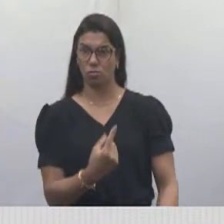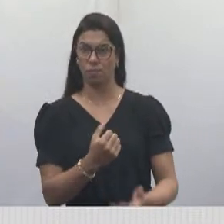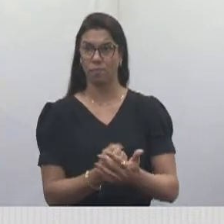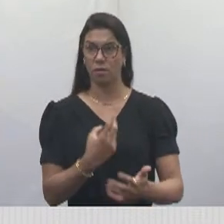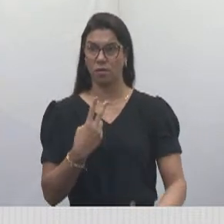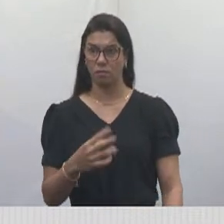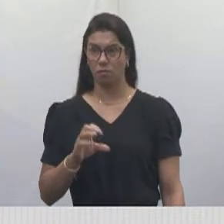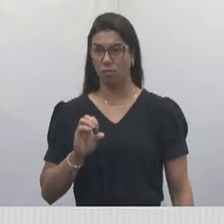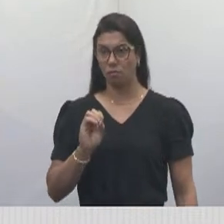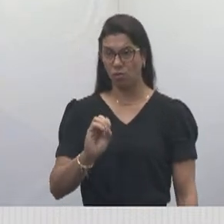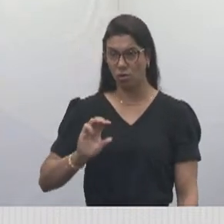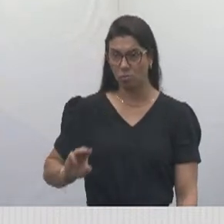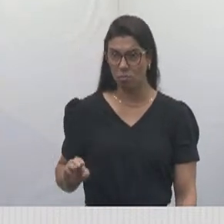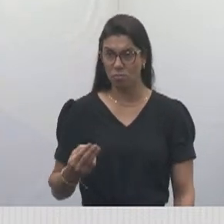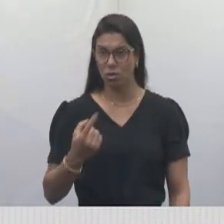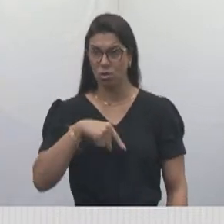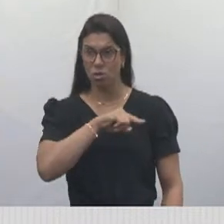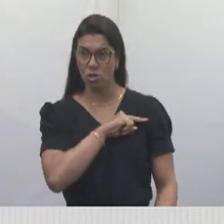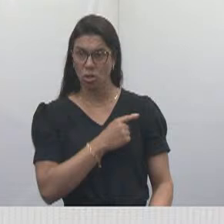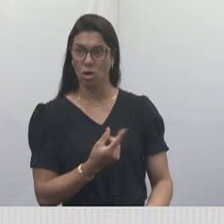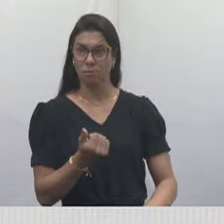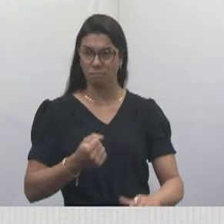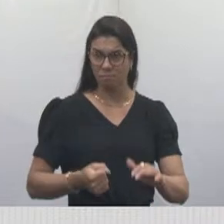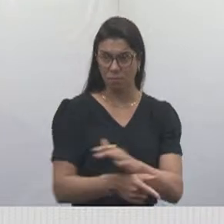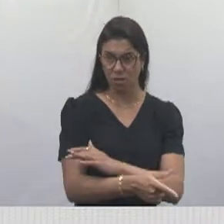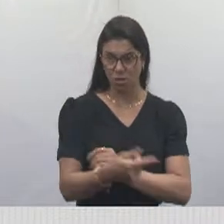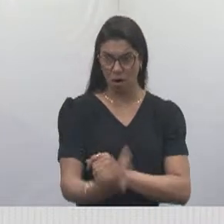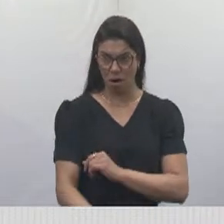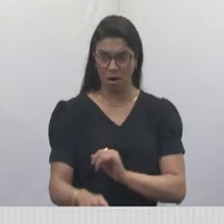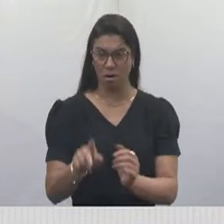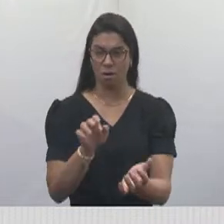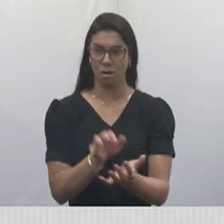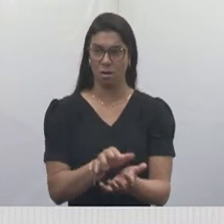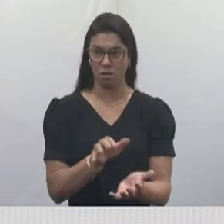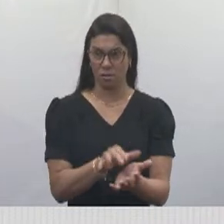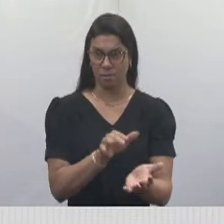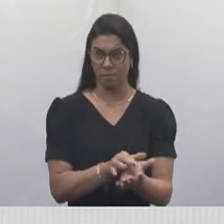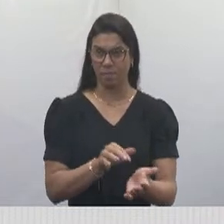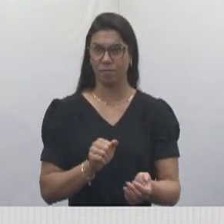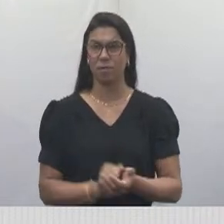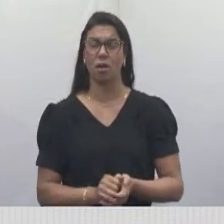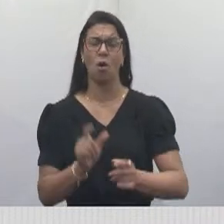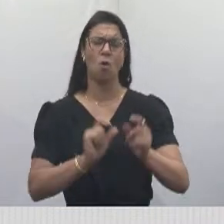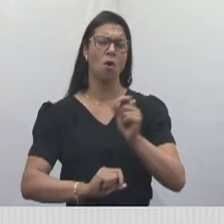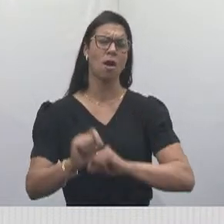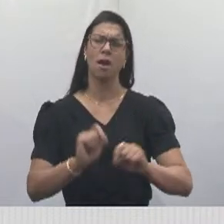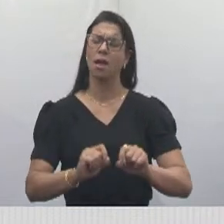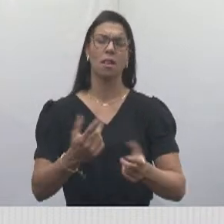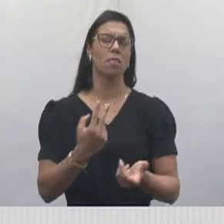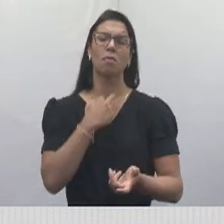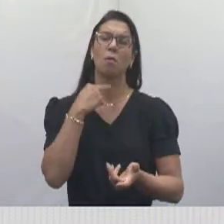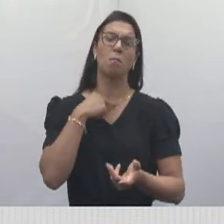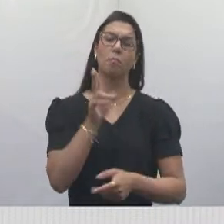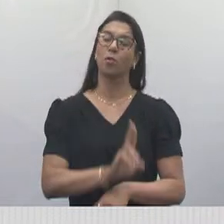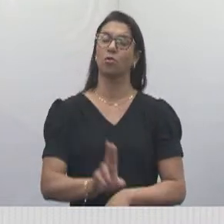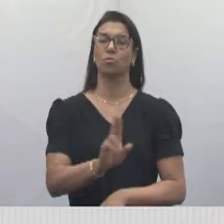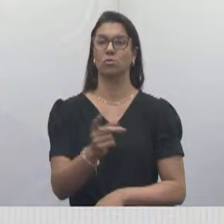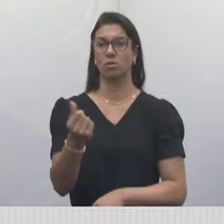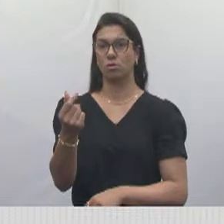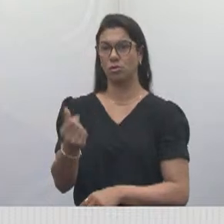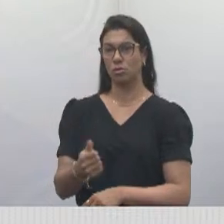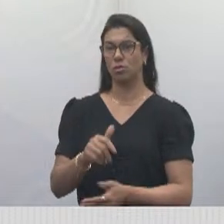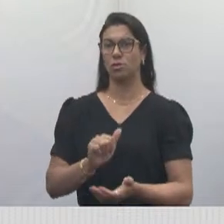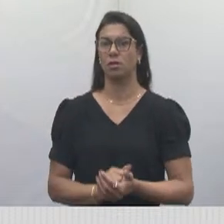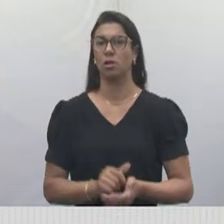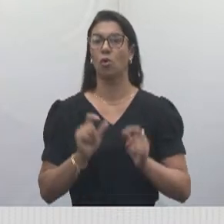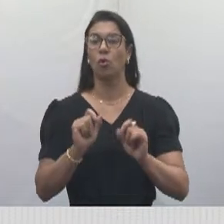conseguimos investir na cidade. Juntando o que não foi possível gastar em 2020 e 2021